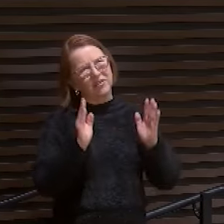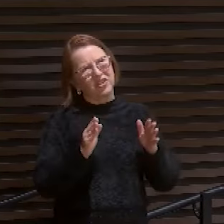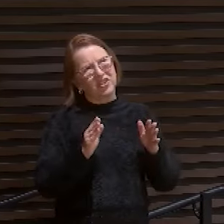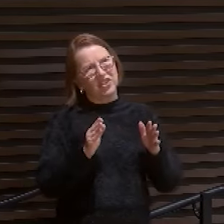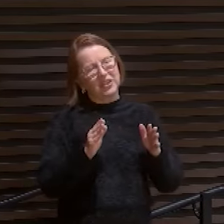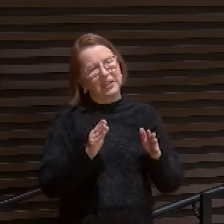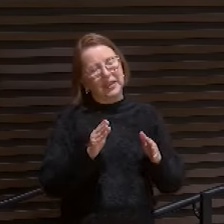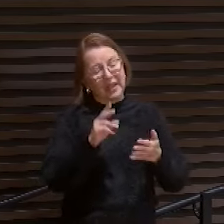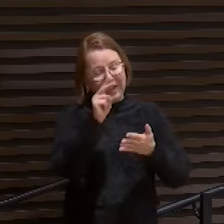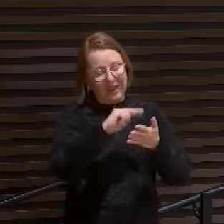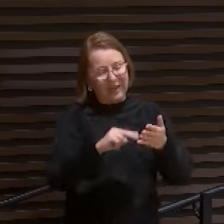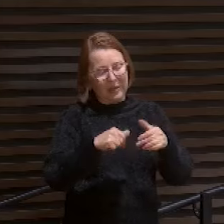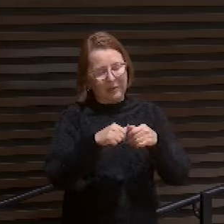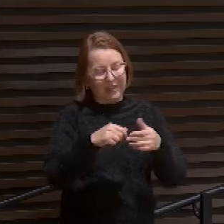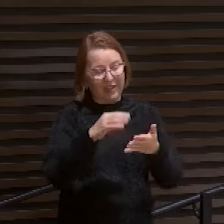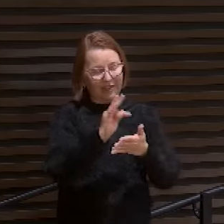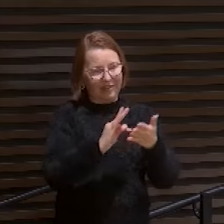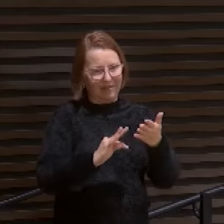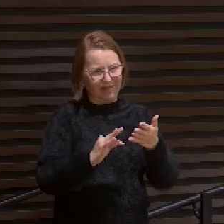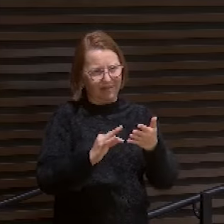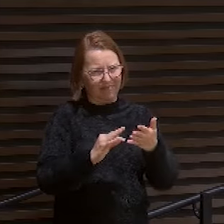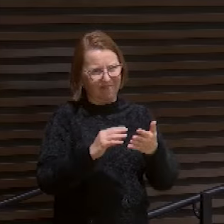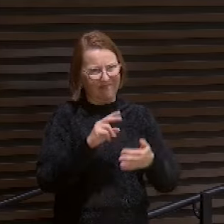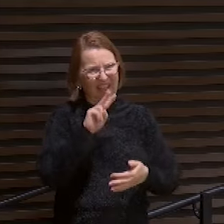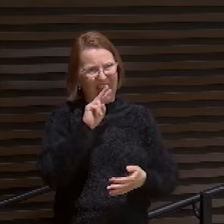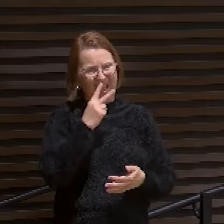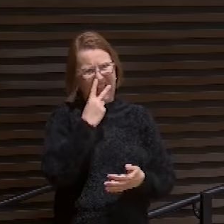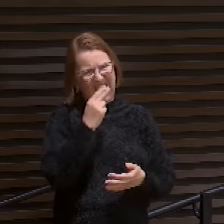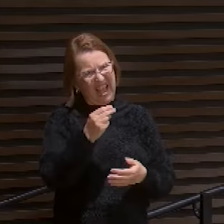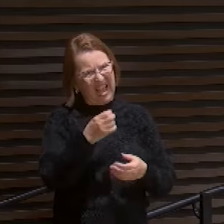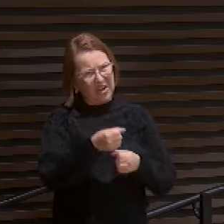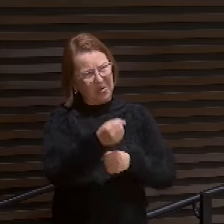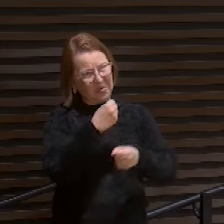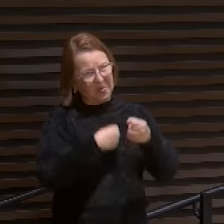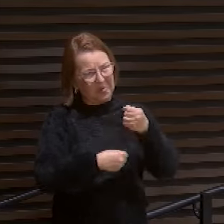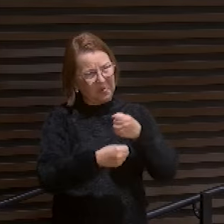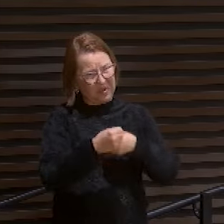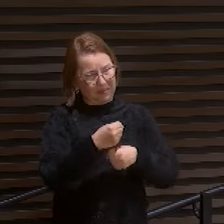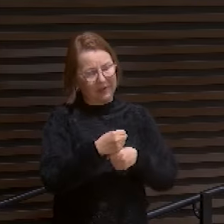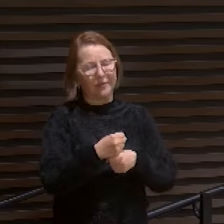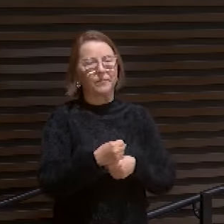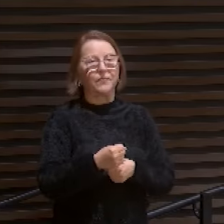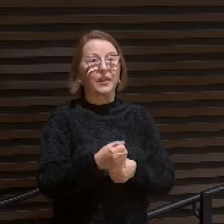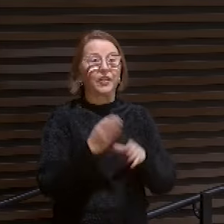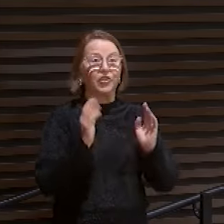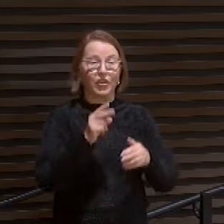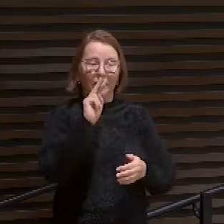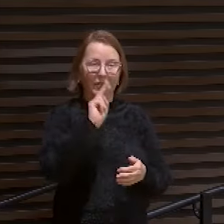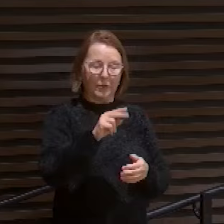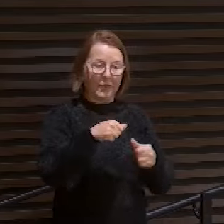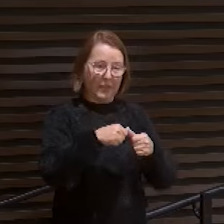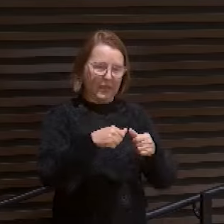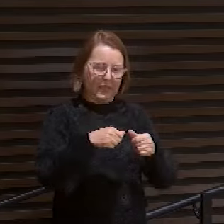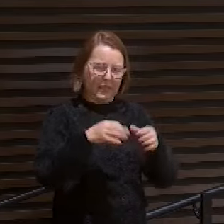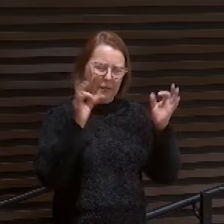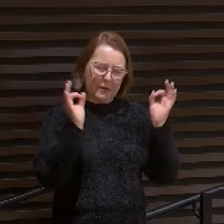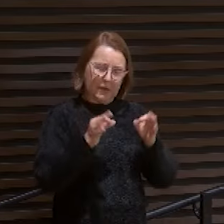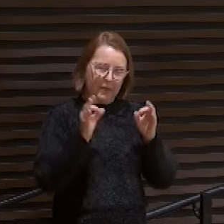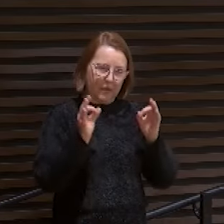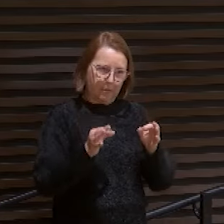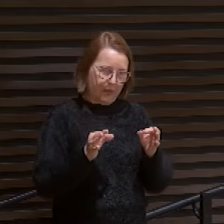esse texto aqui, nós já vimos que esse aperfeiçoamento aqui não é